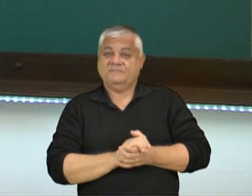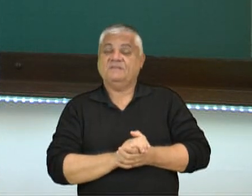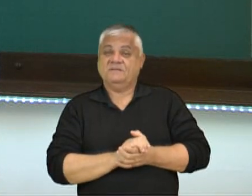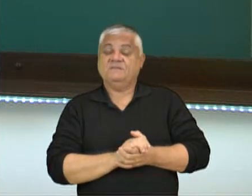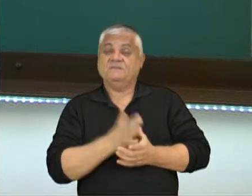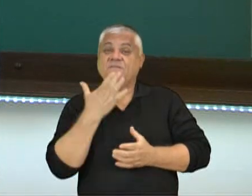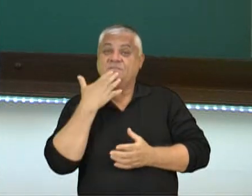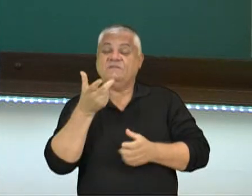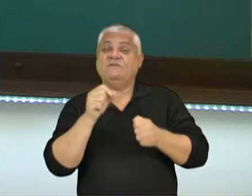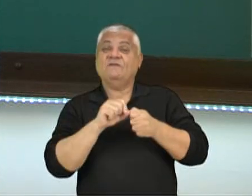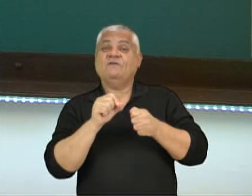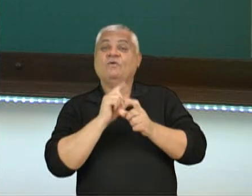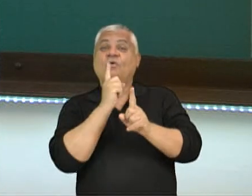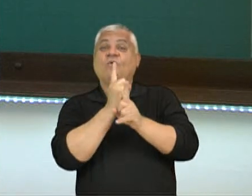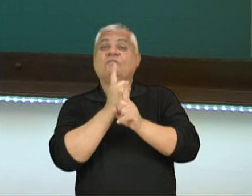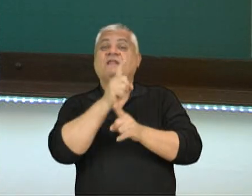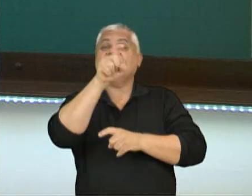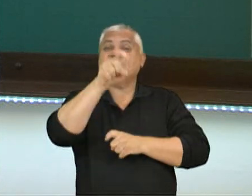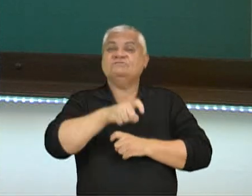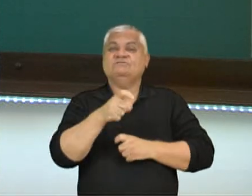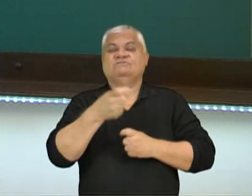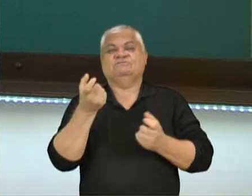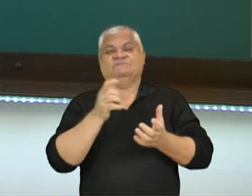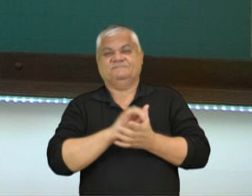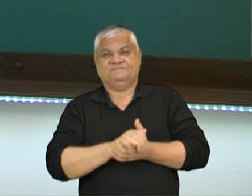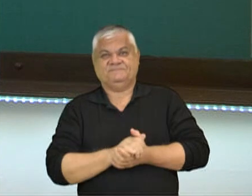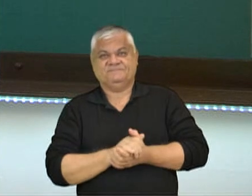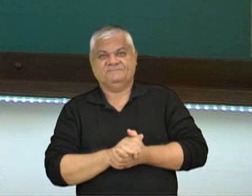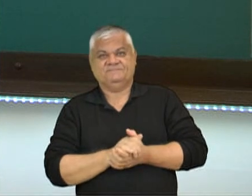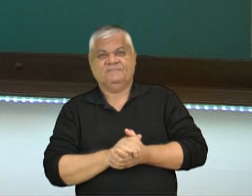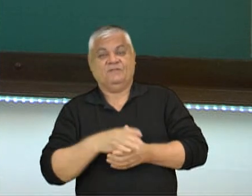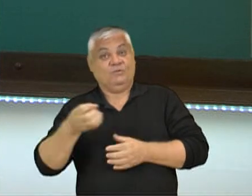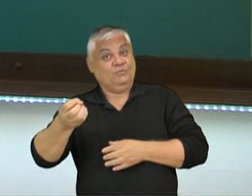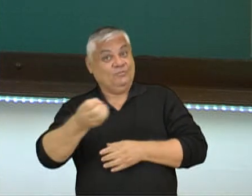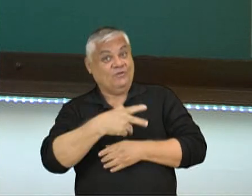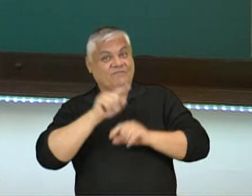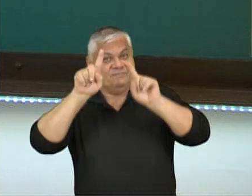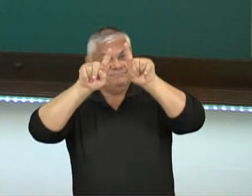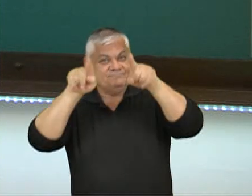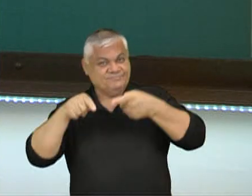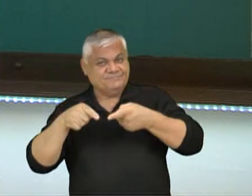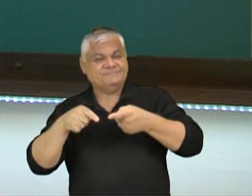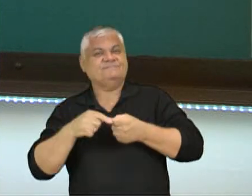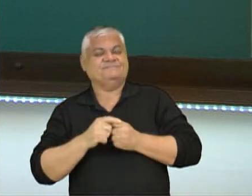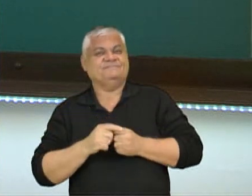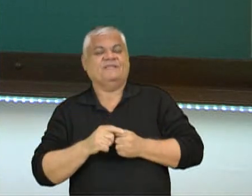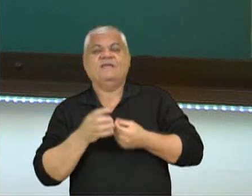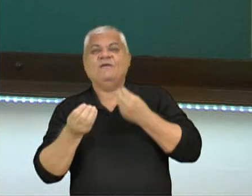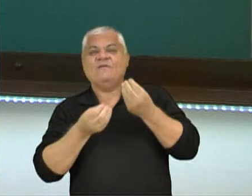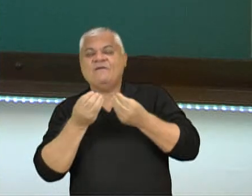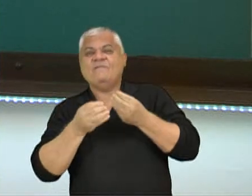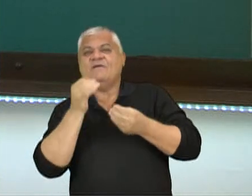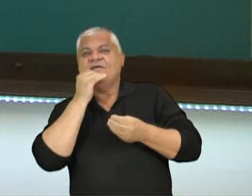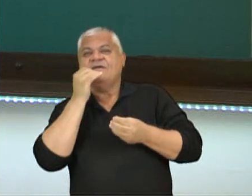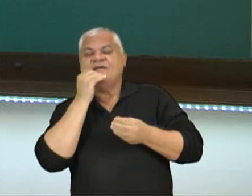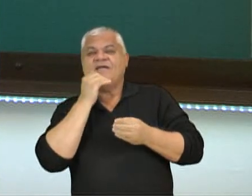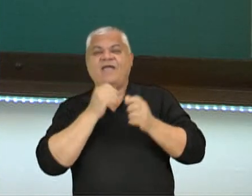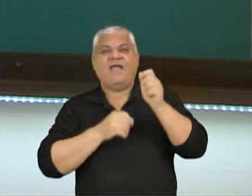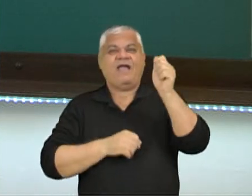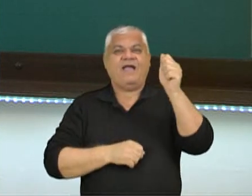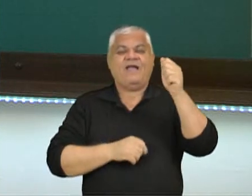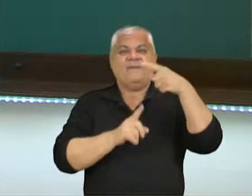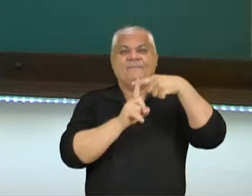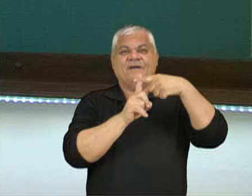me propôs, né? Achar o x, uma nova matriz, através de A mais